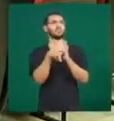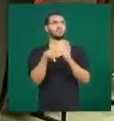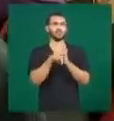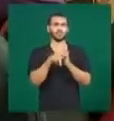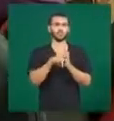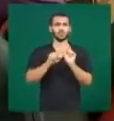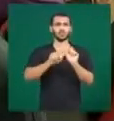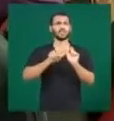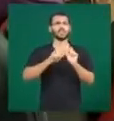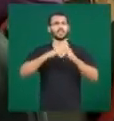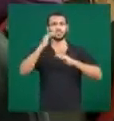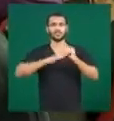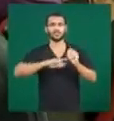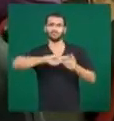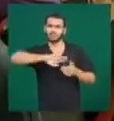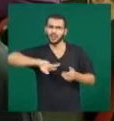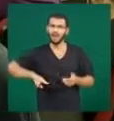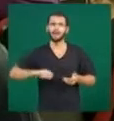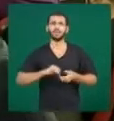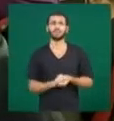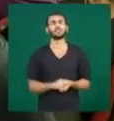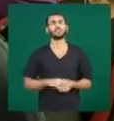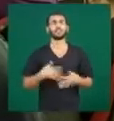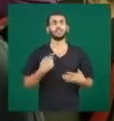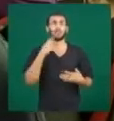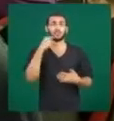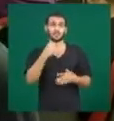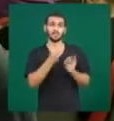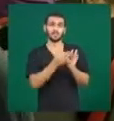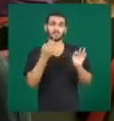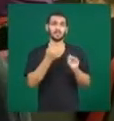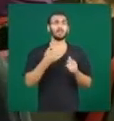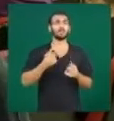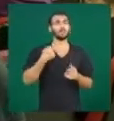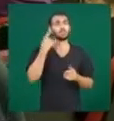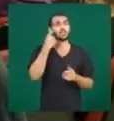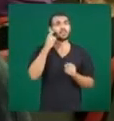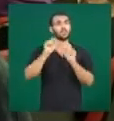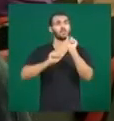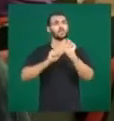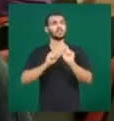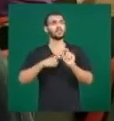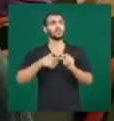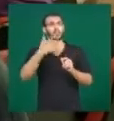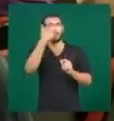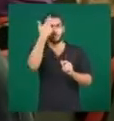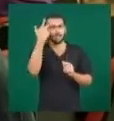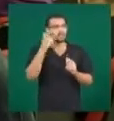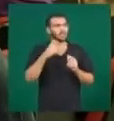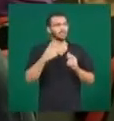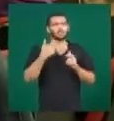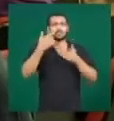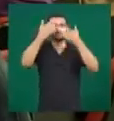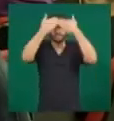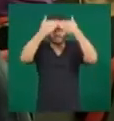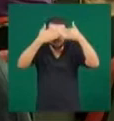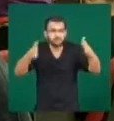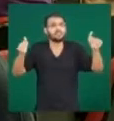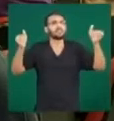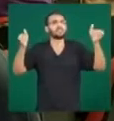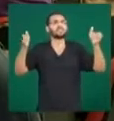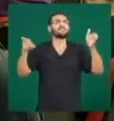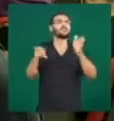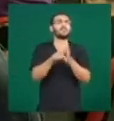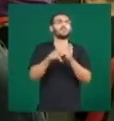atividades. Nessa Semana da Física, nosso intuito é ampliar os horizontes científicos dos nossos alunos. Então, a gente